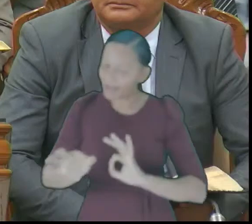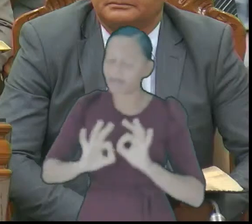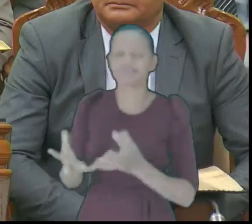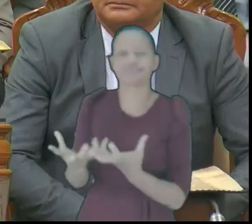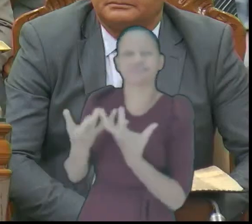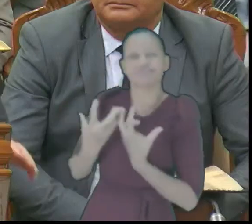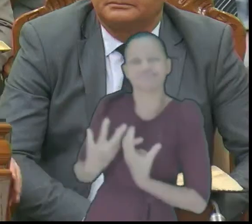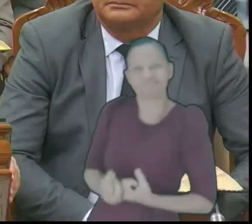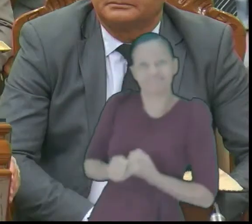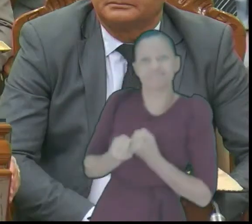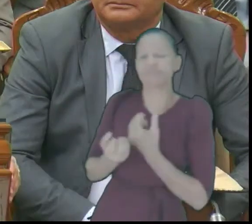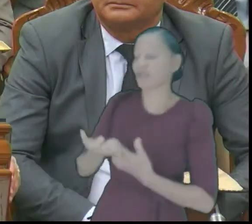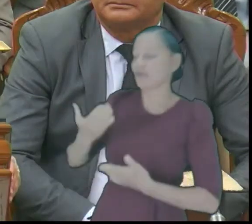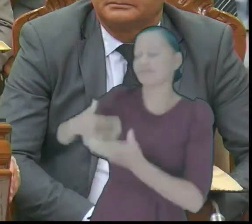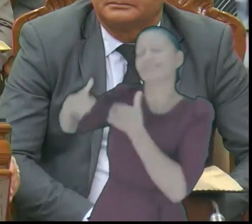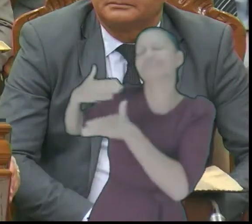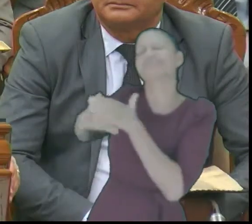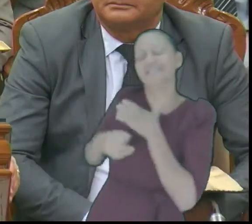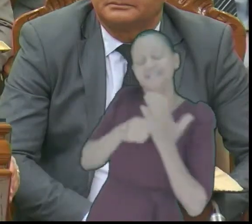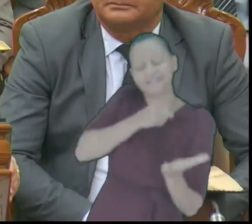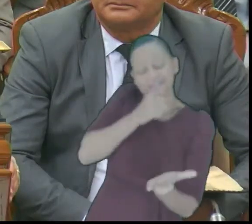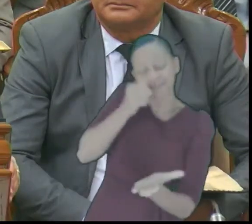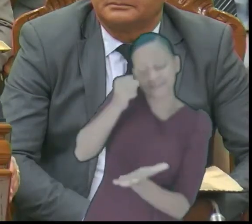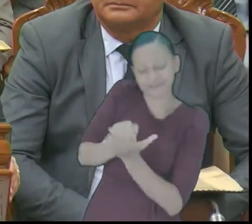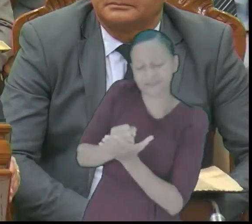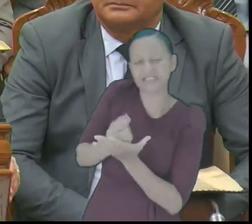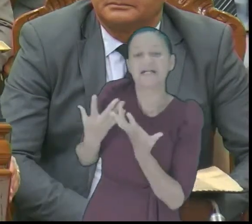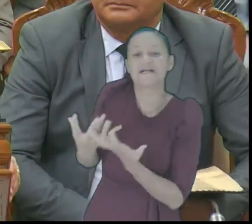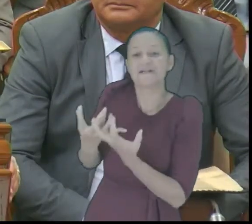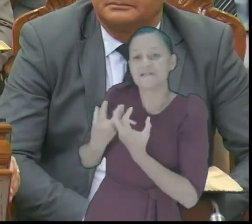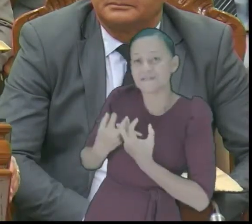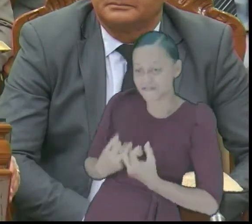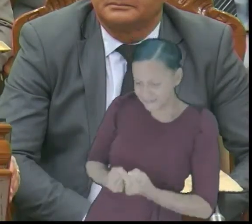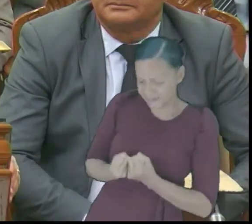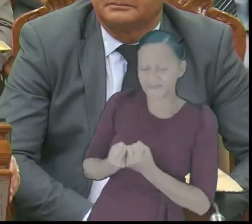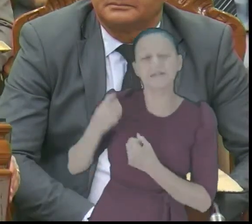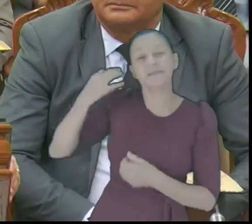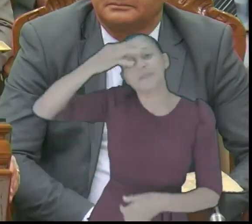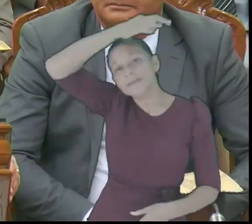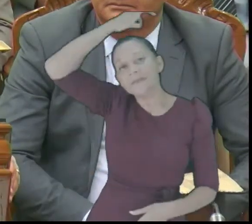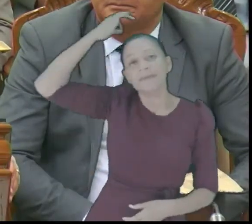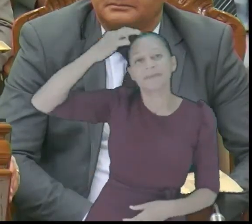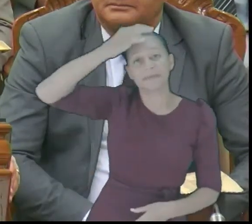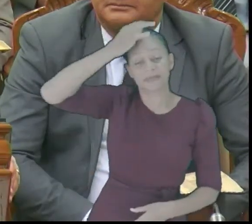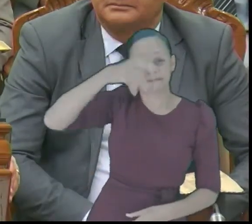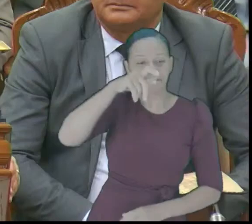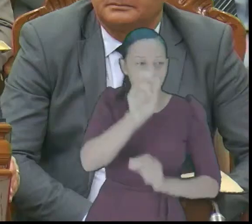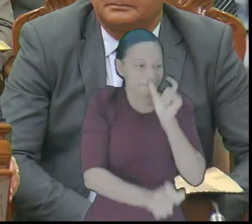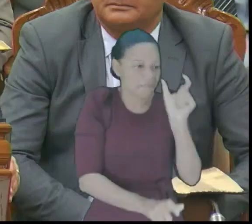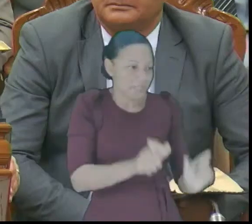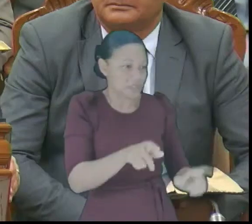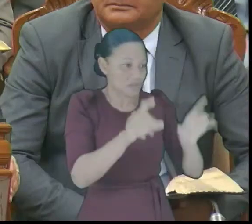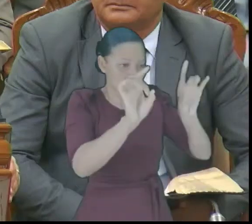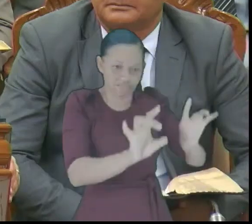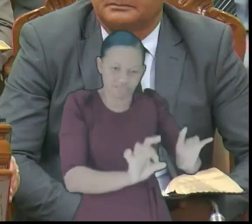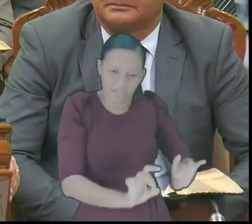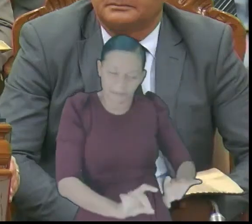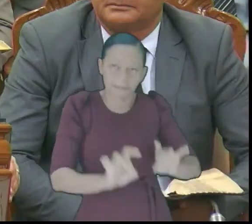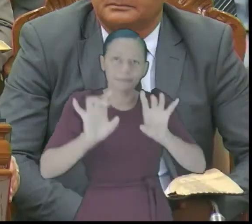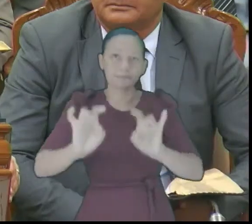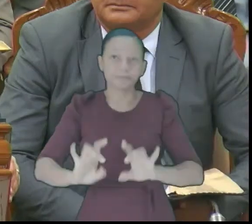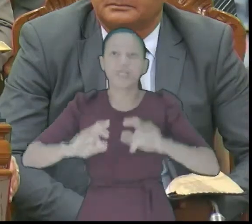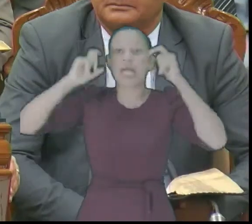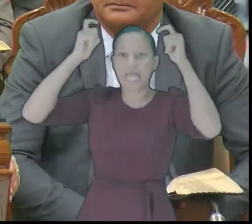Santo. No Antigo Testamento, quem eram os que recebiam o Espírito Santo? Eram pessoas especiais,